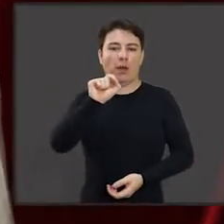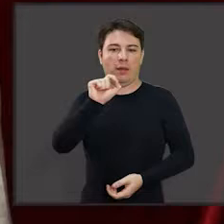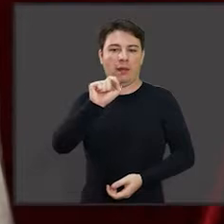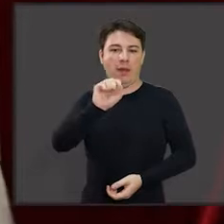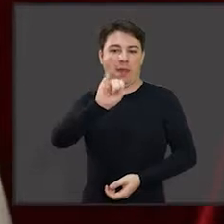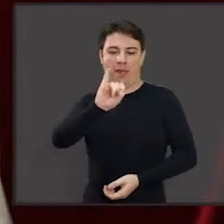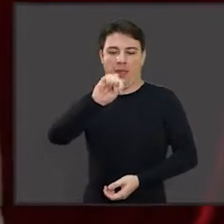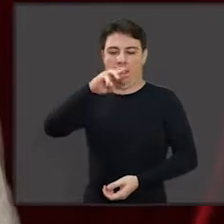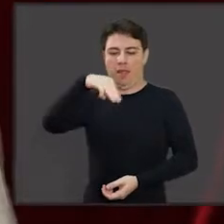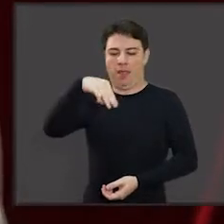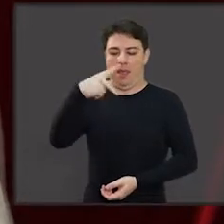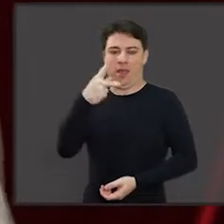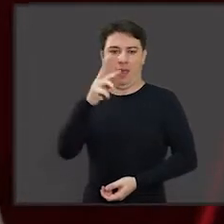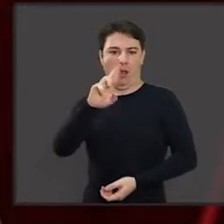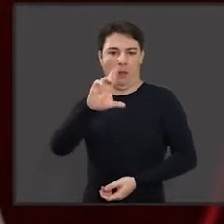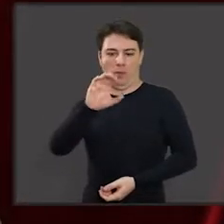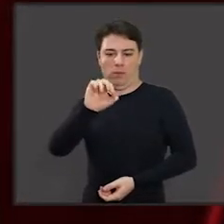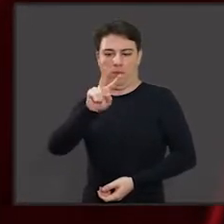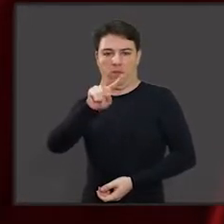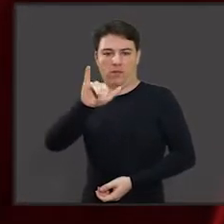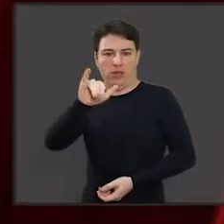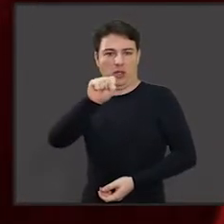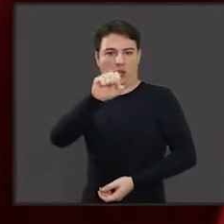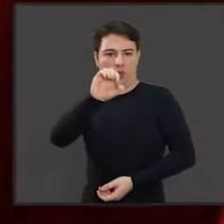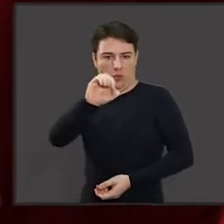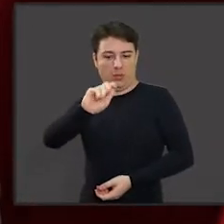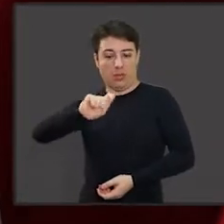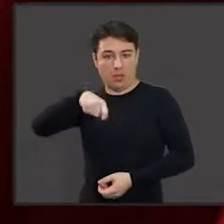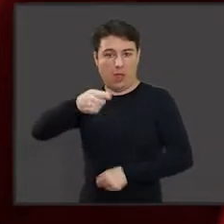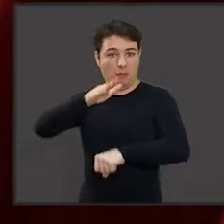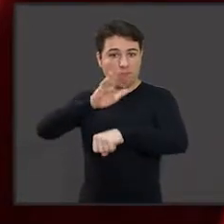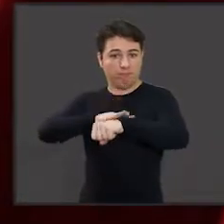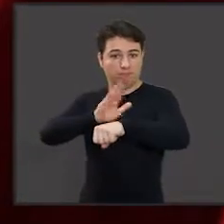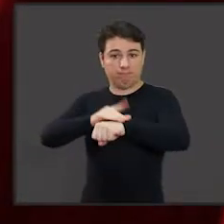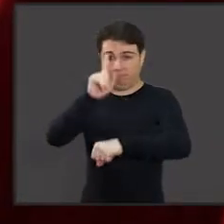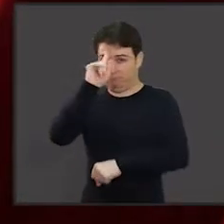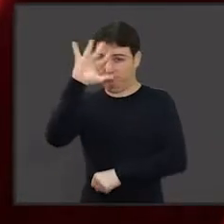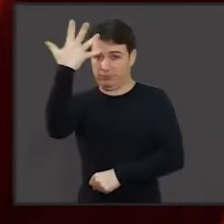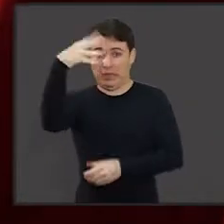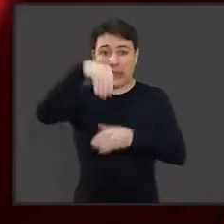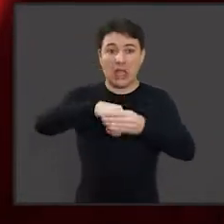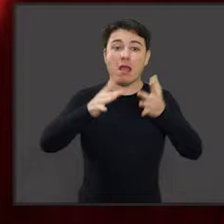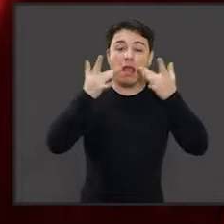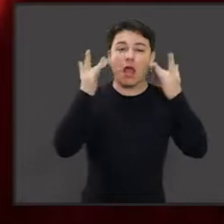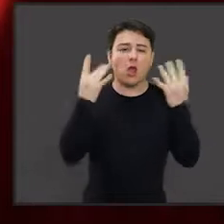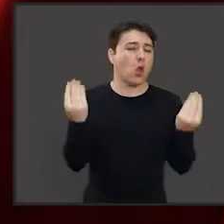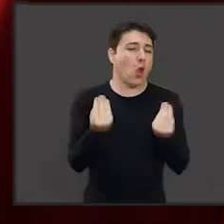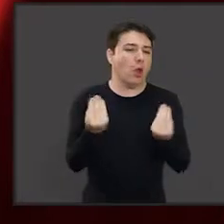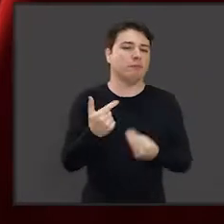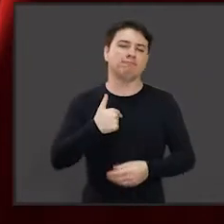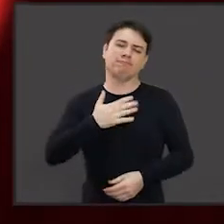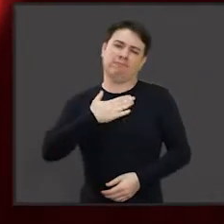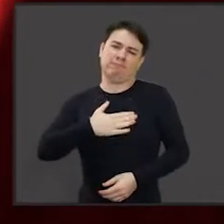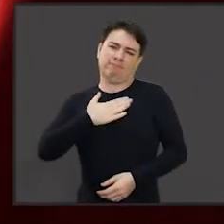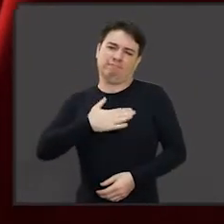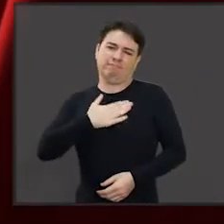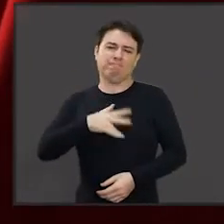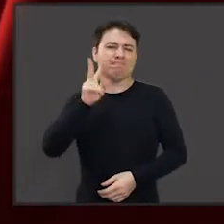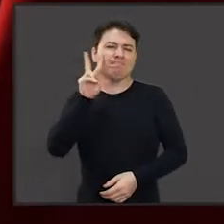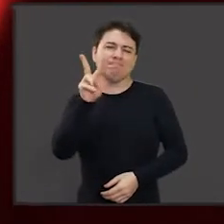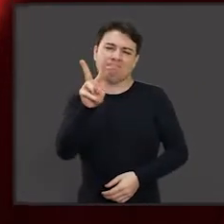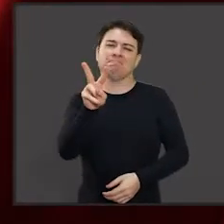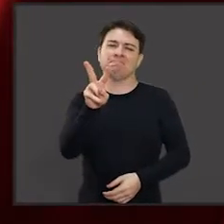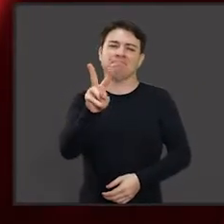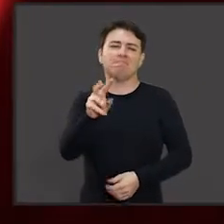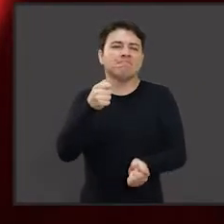e esse estudo sobre criatividade acabou me levando para uma curiosidade sobre o improviso teatral, que é uma coisa que eu já gostava, já